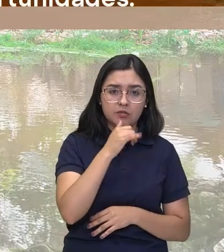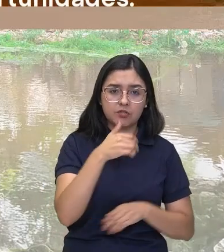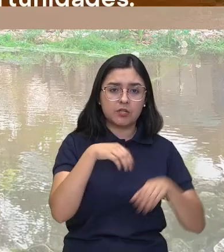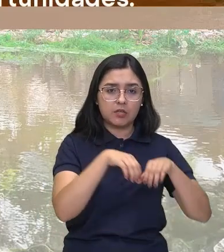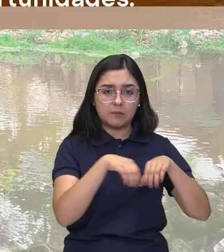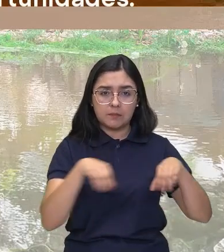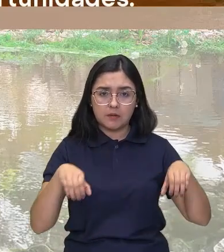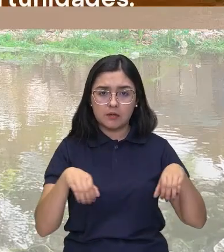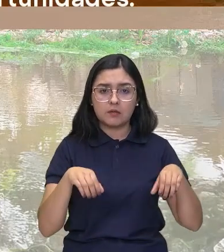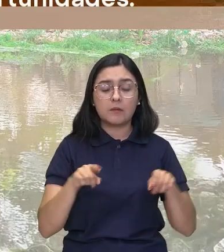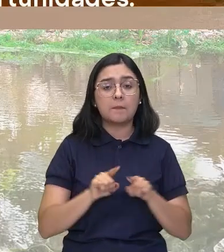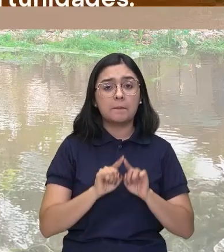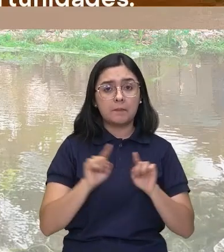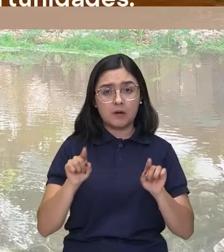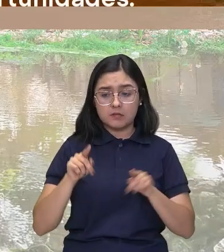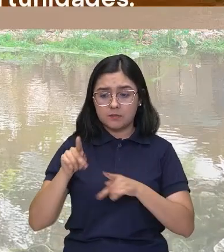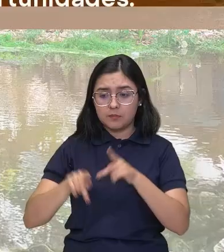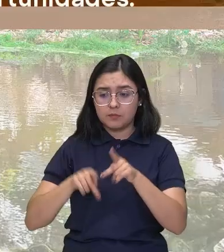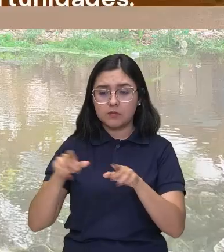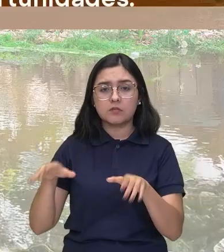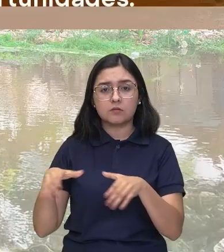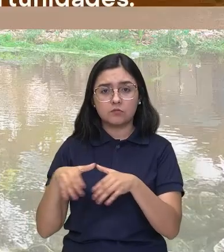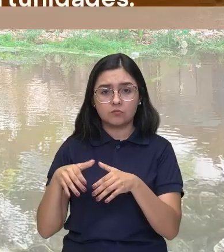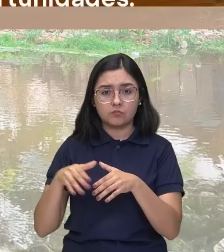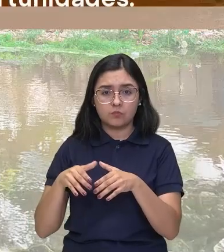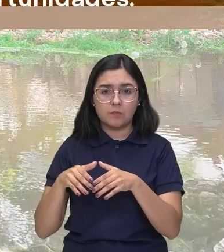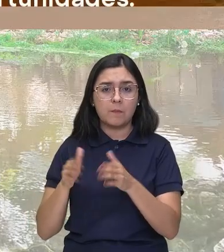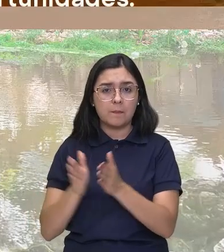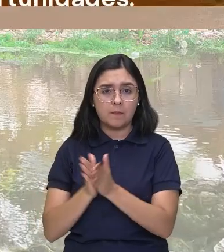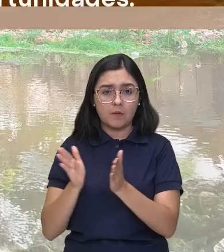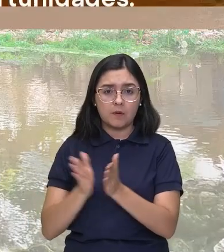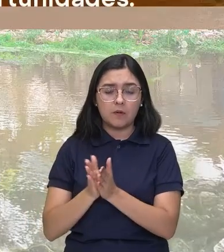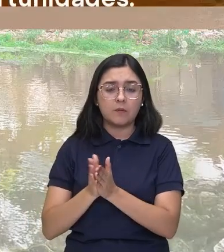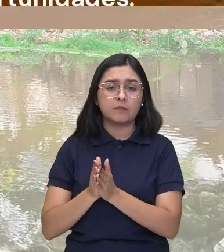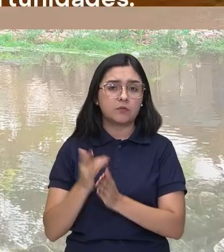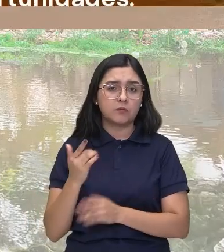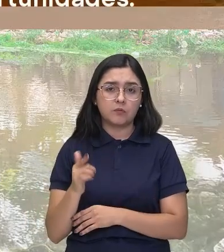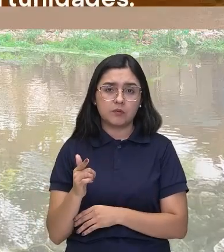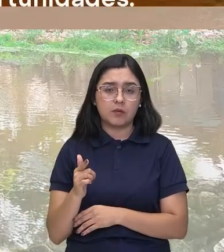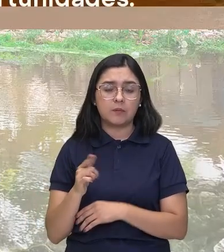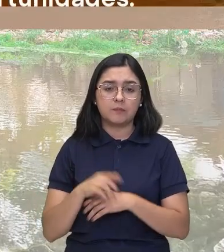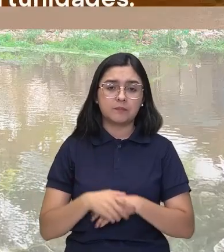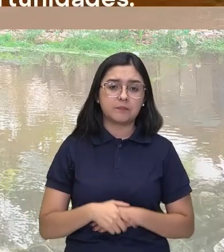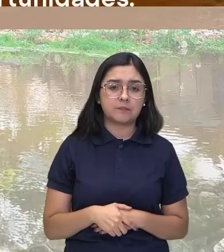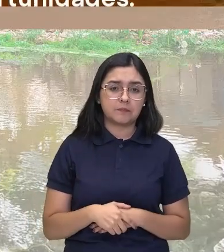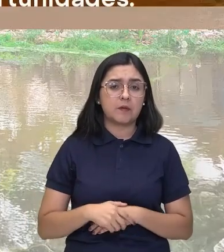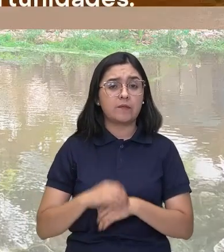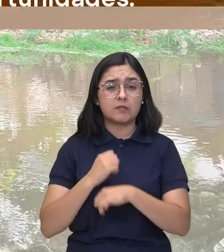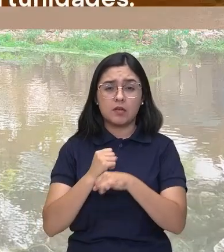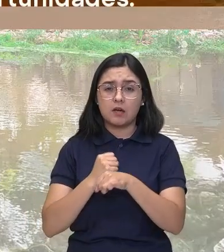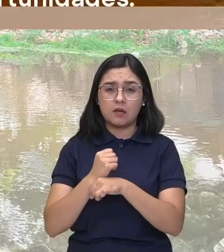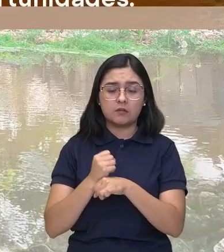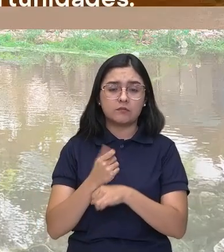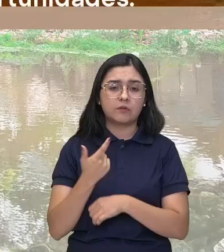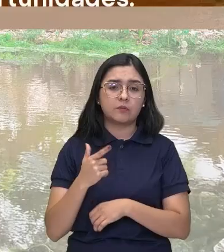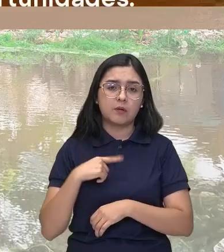encanamento. A população que está aqui demora mais para chegar e às vezes nem chega, né? Vai passando o ano, às vezes nem chega, né,